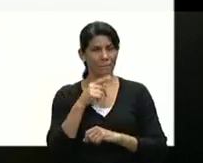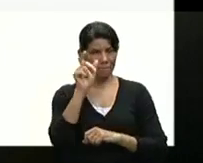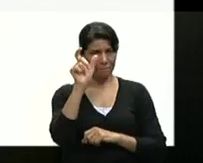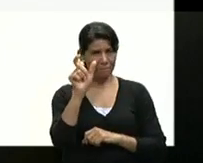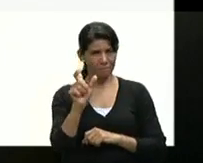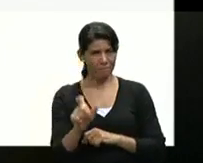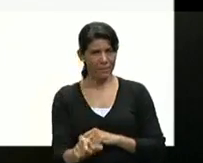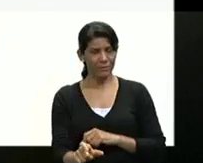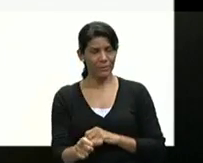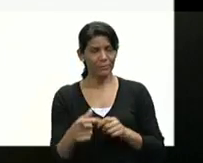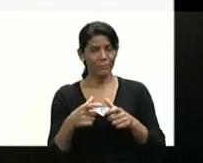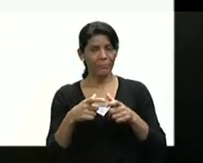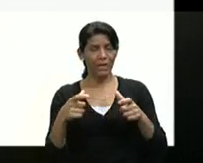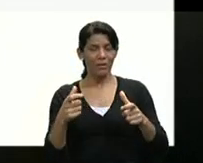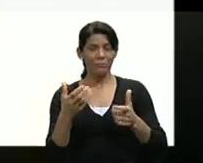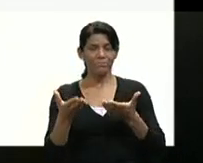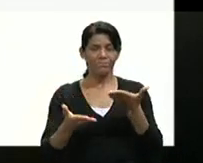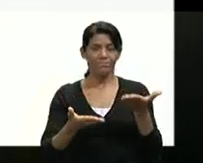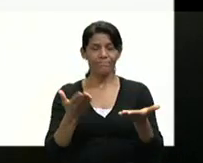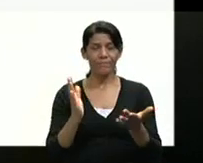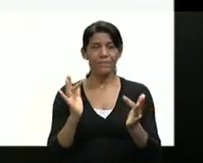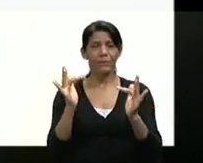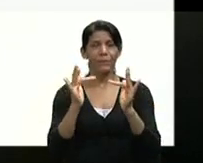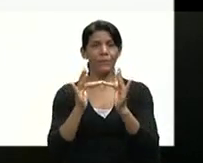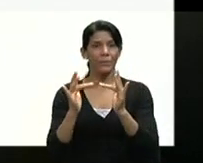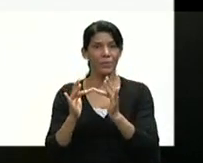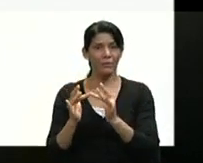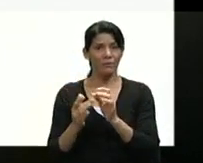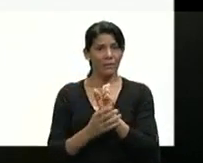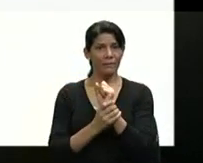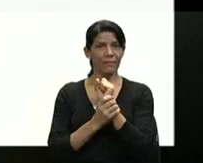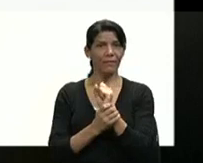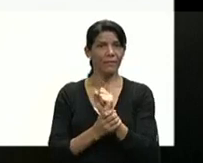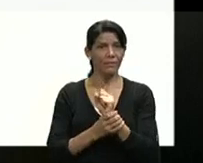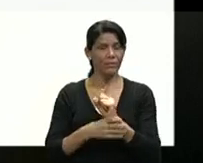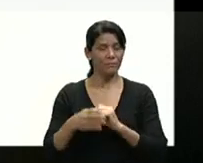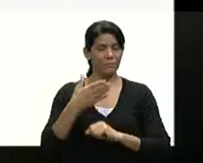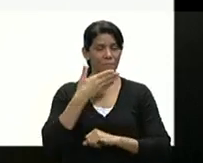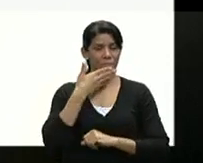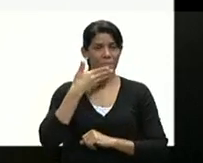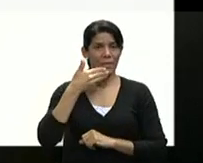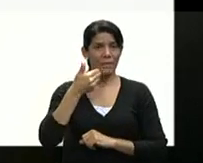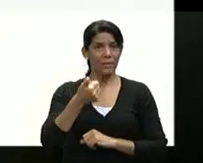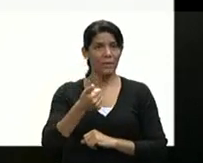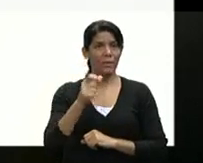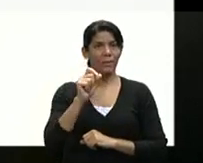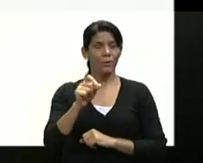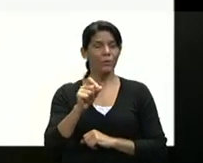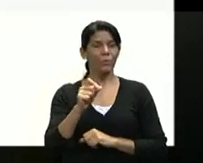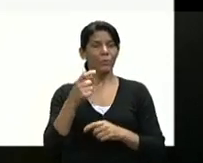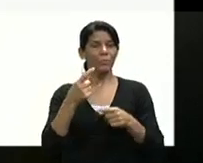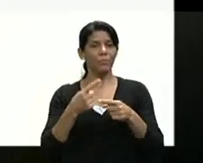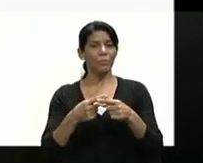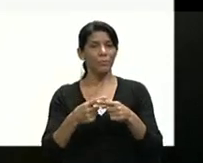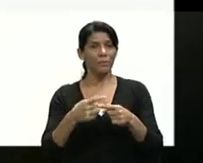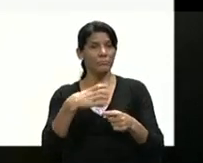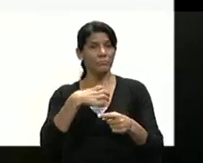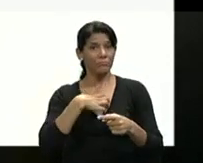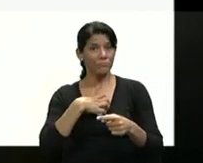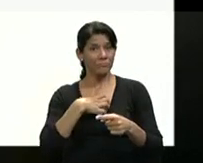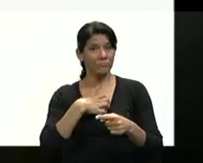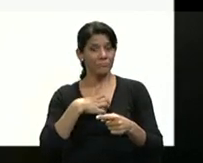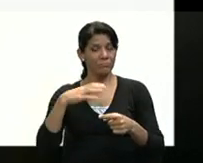paciente, né, uma maior facilidade no acesso, vai garantir uma maior eficiência, uma vez que as